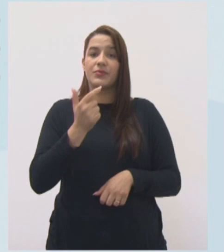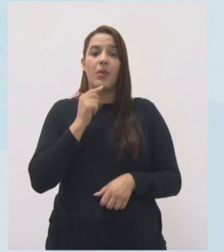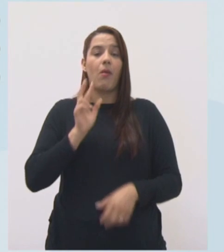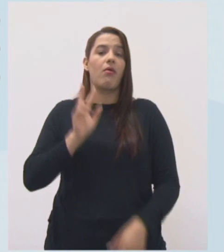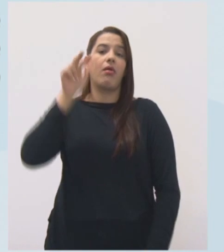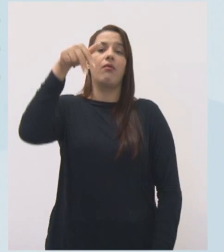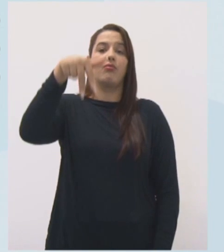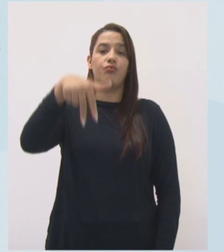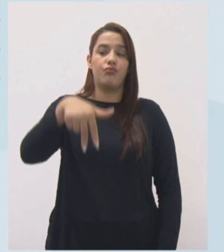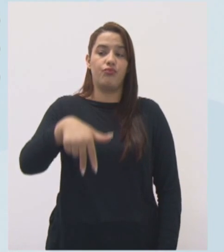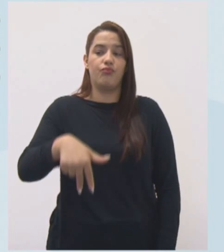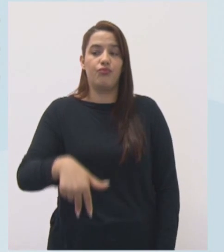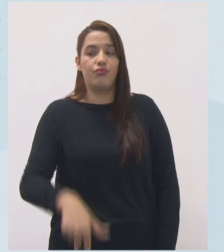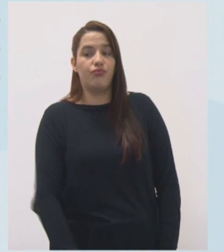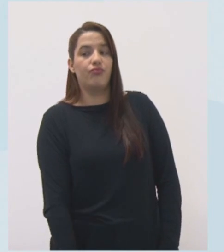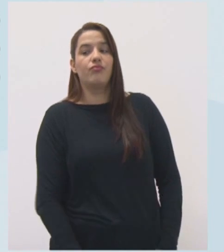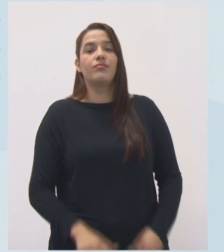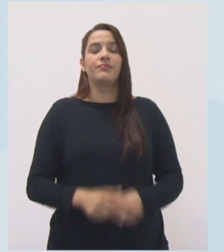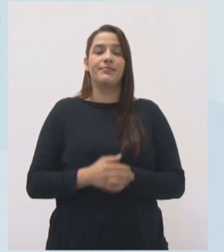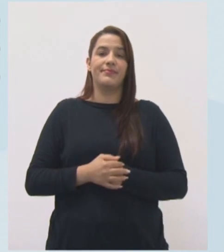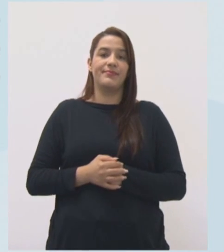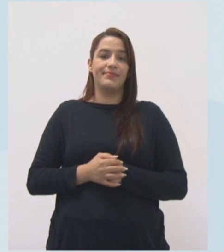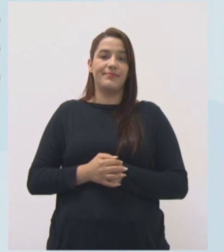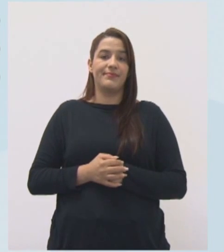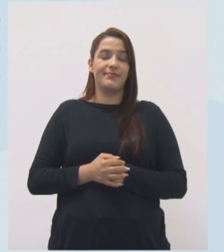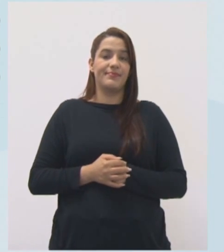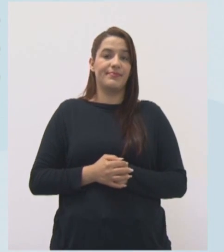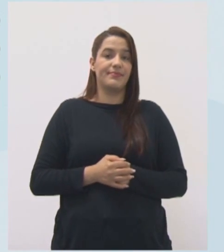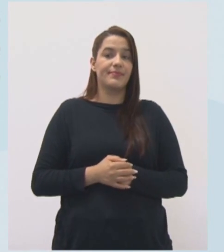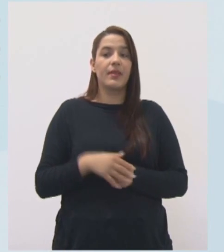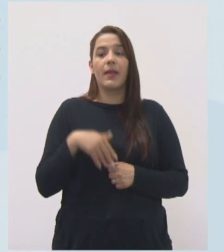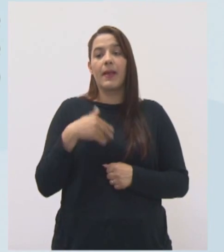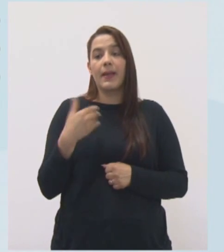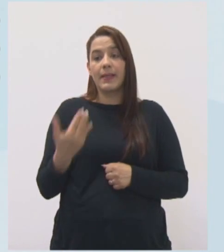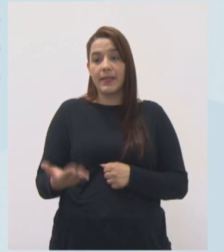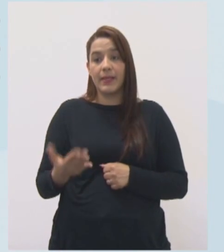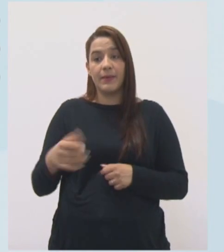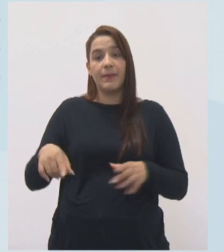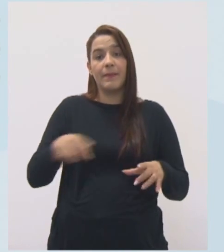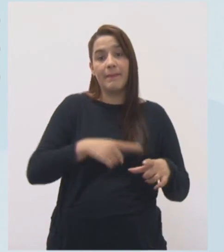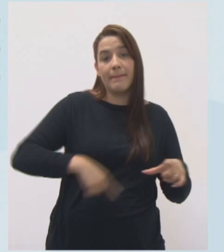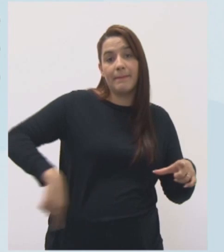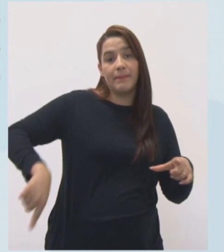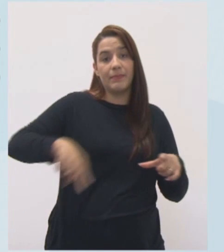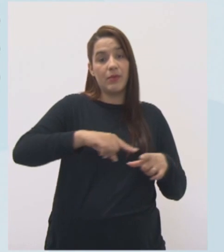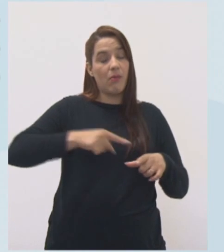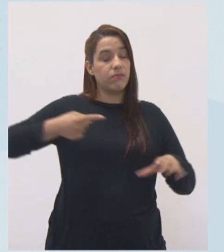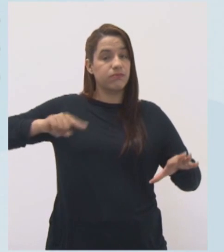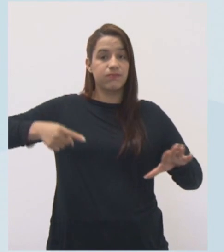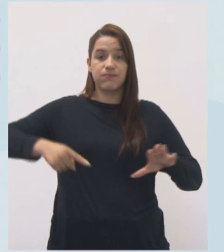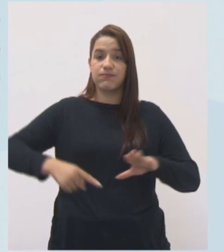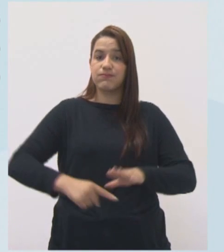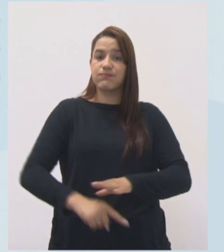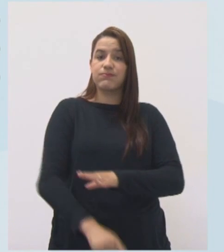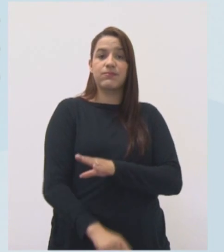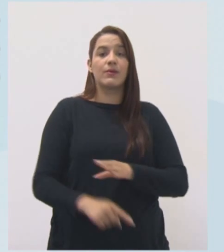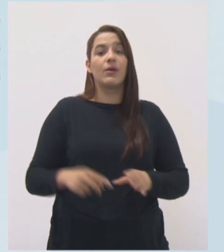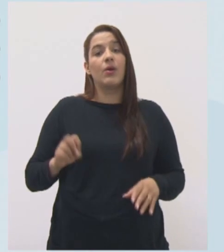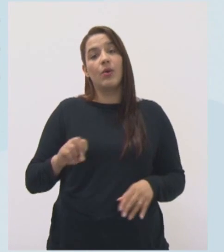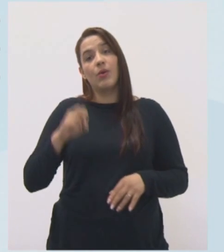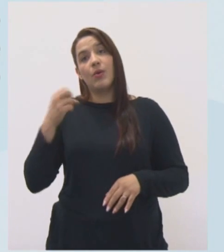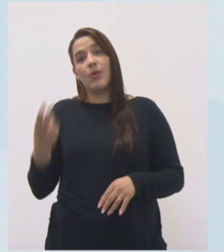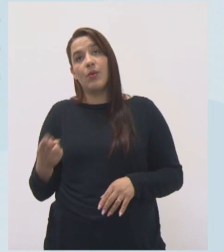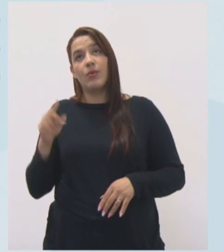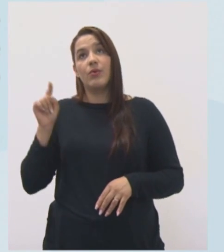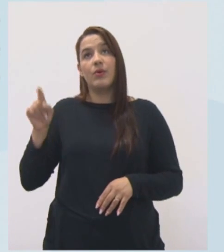perceber que estava caindo num poço muito profundo. O poço era de fato muito profundo, ou ela é que caía